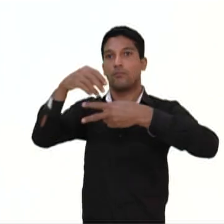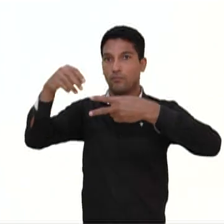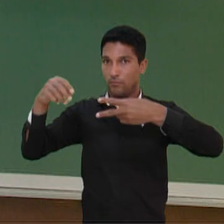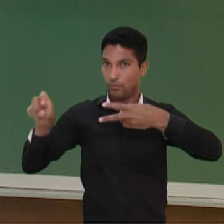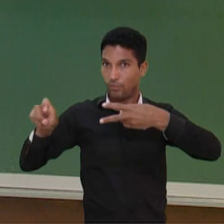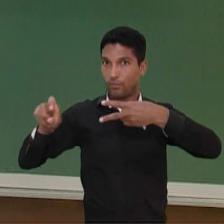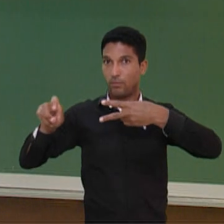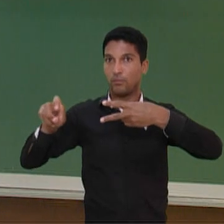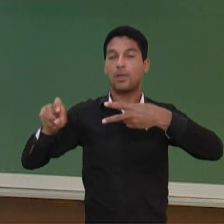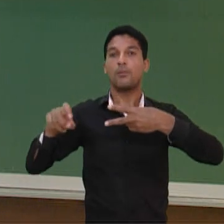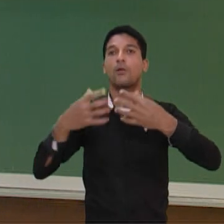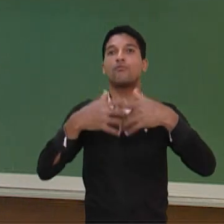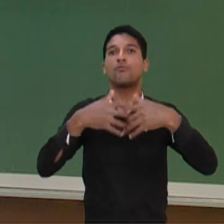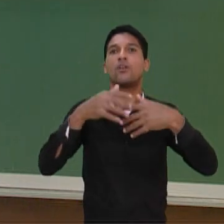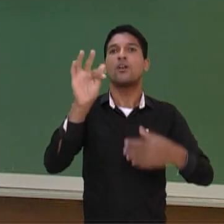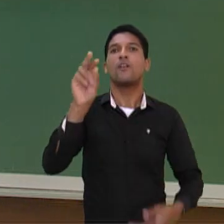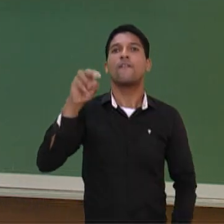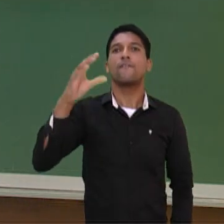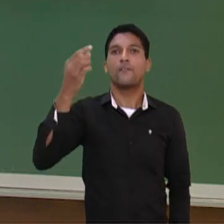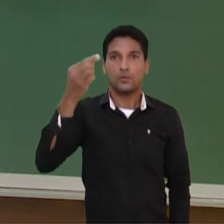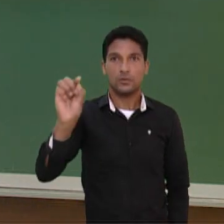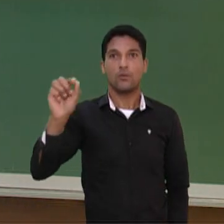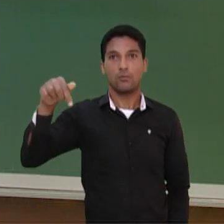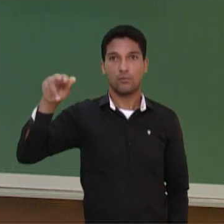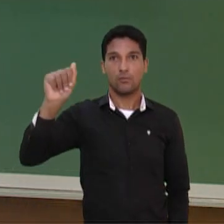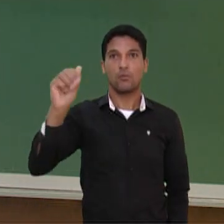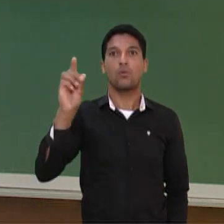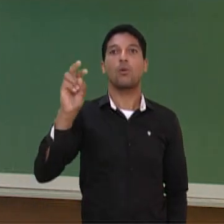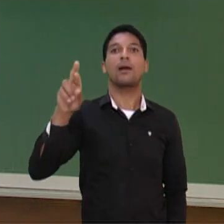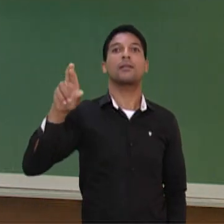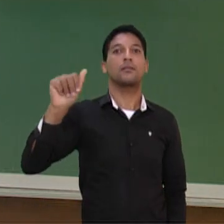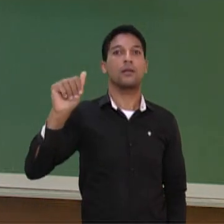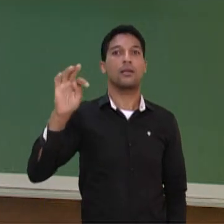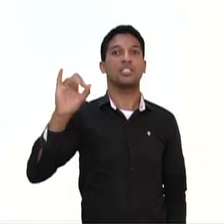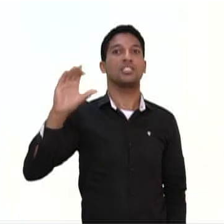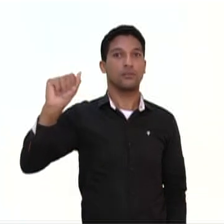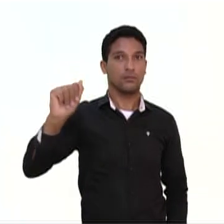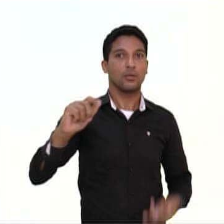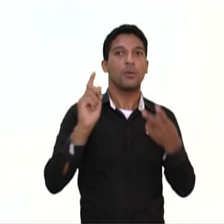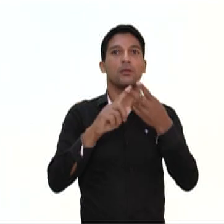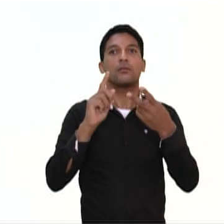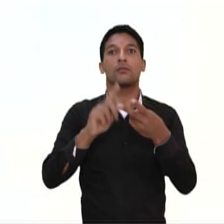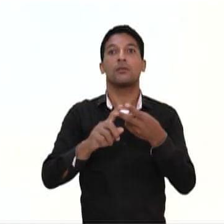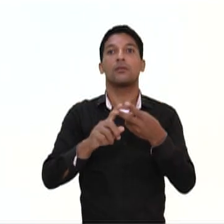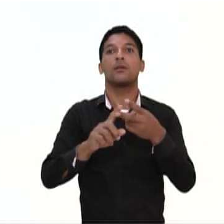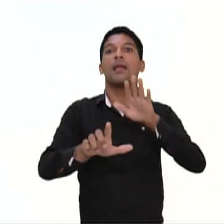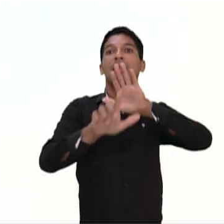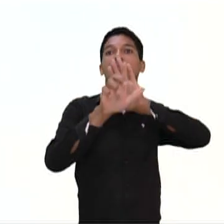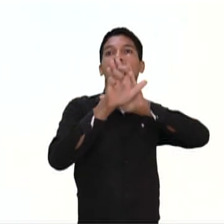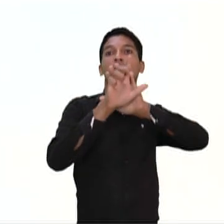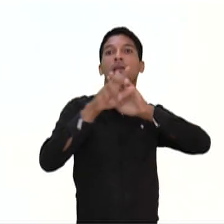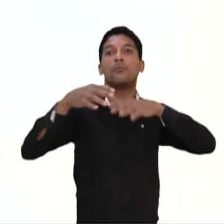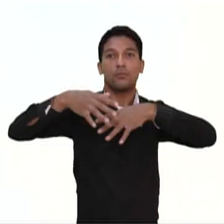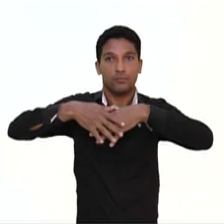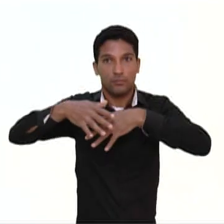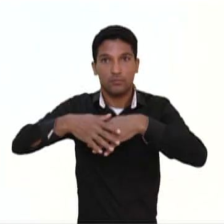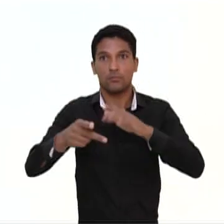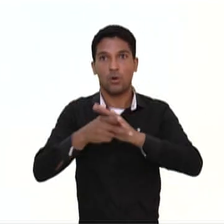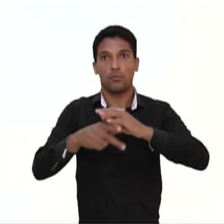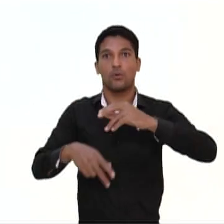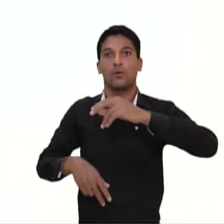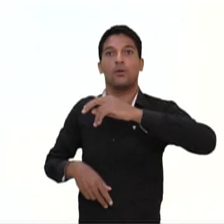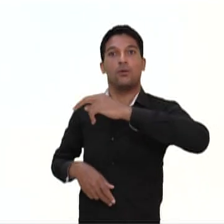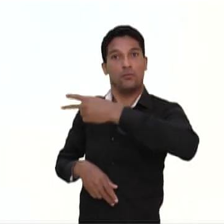função quadrática, valor de uma função quadrática. O que temos para a aula de hoje? Gráfico de função quadrática, sentido